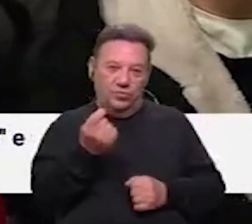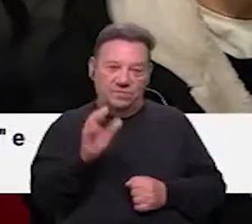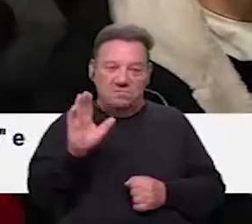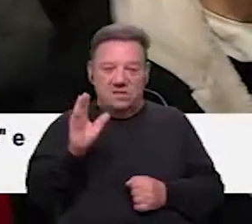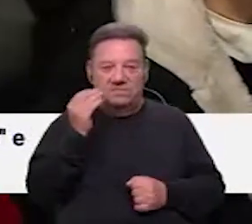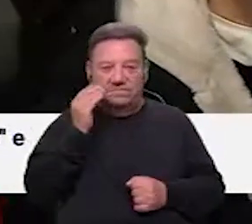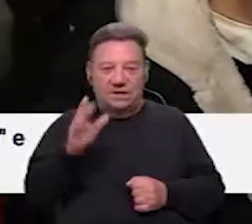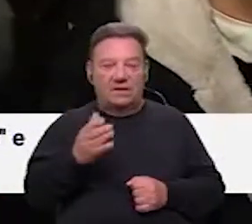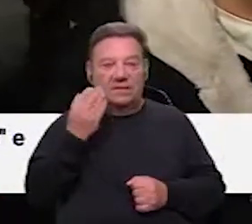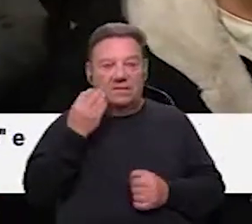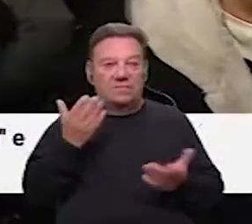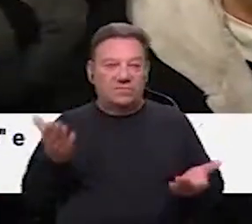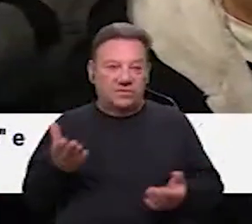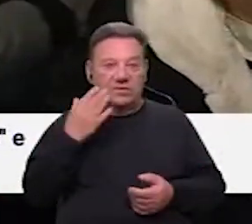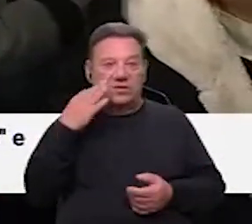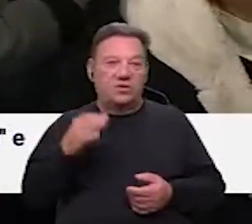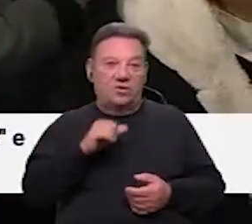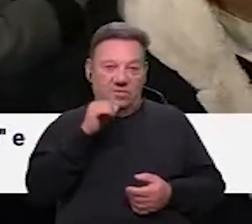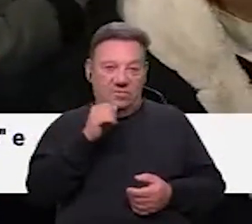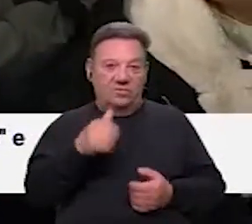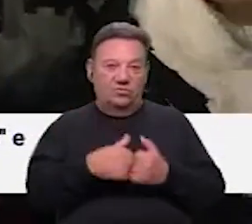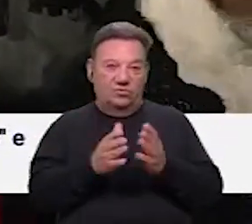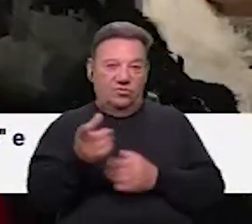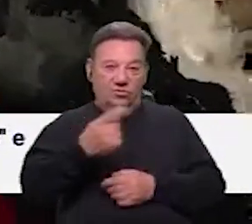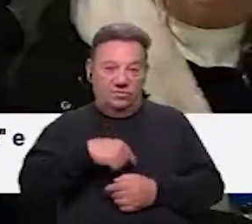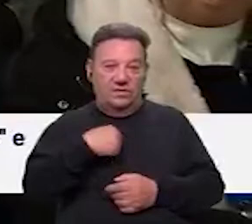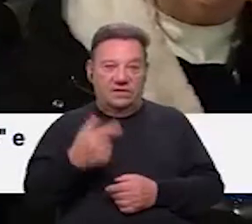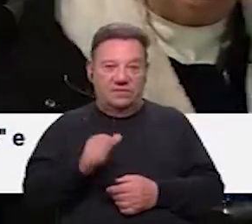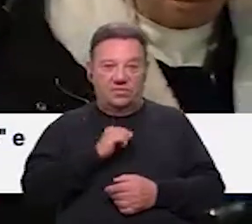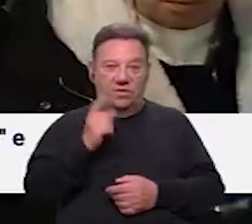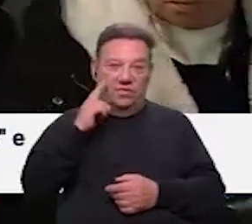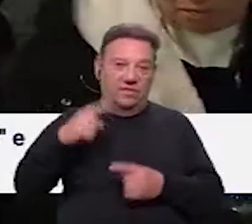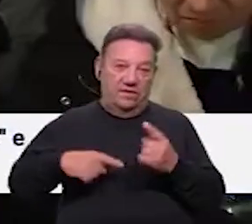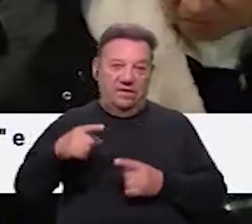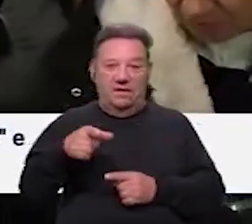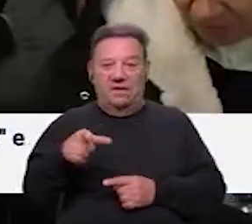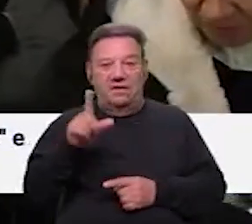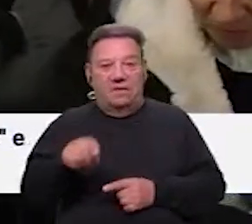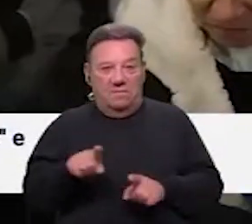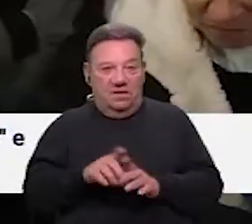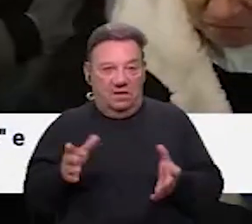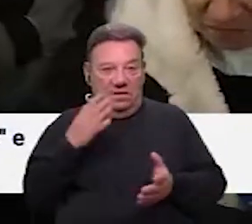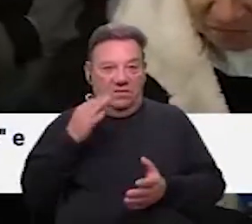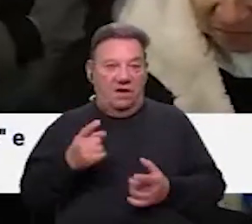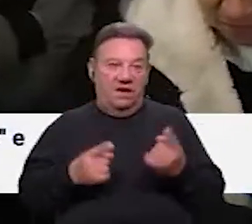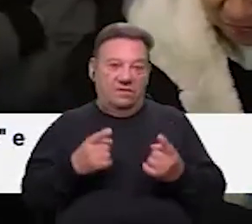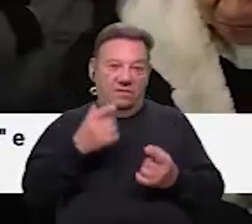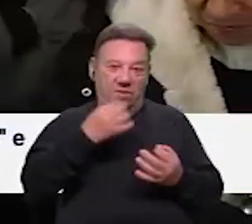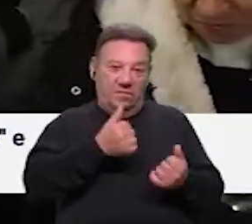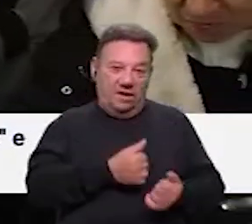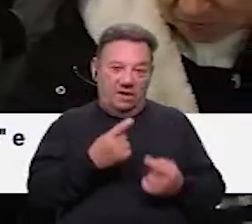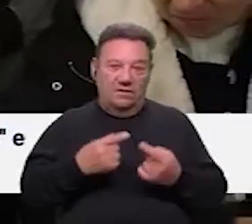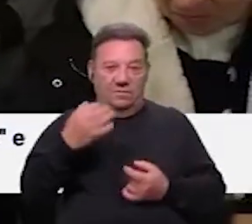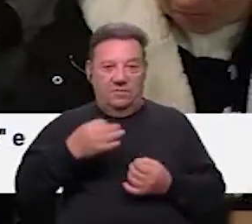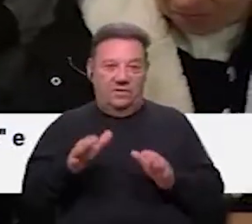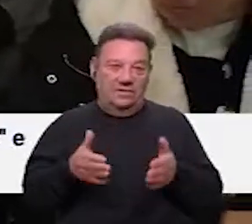mas enfim, pronto, normalmente todos nós temos os nossos dias, e eles também, naturalmente. Umas vezes portam bem, outras vezes